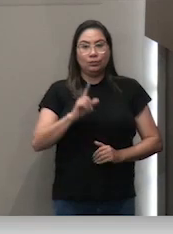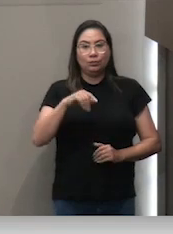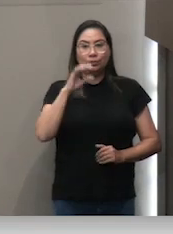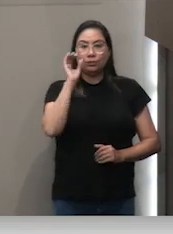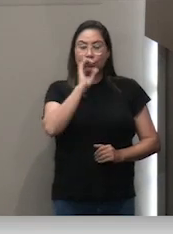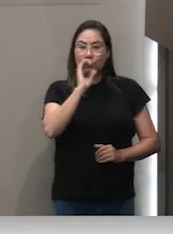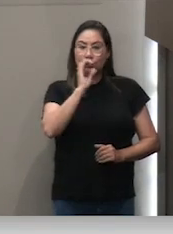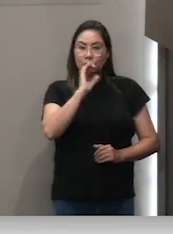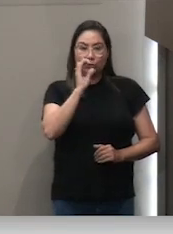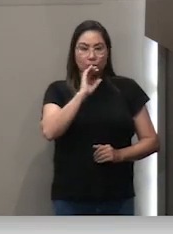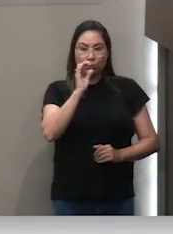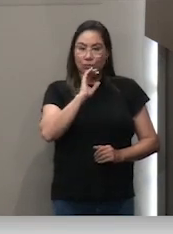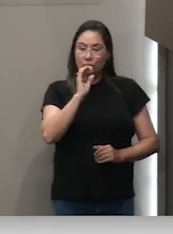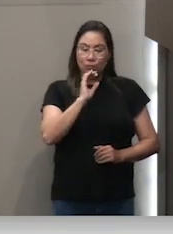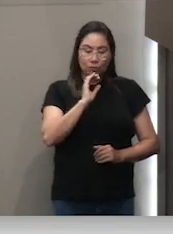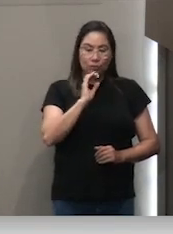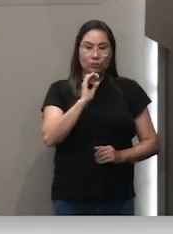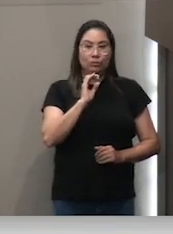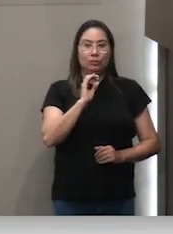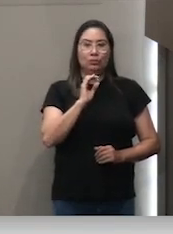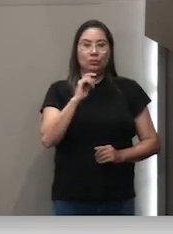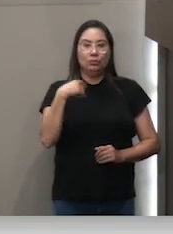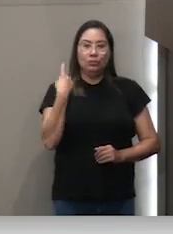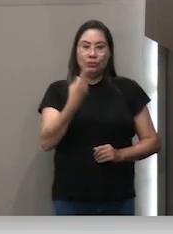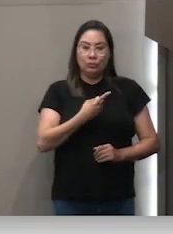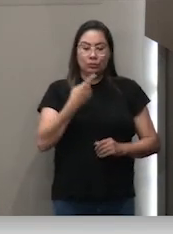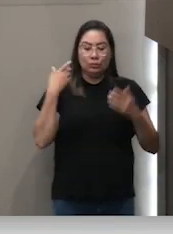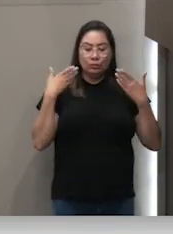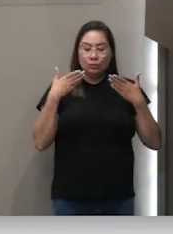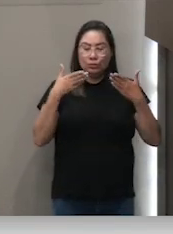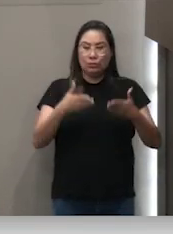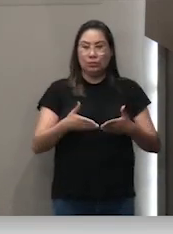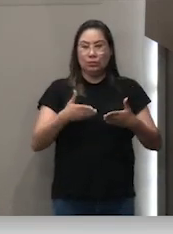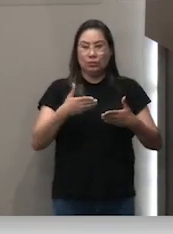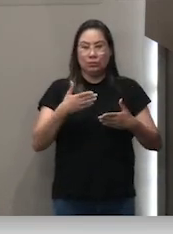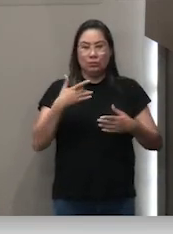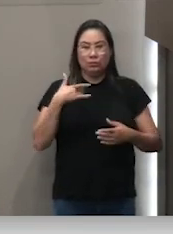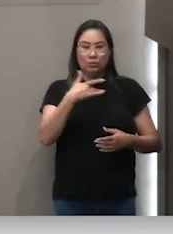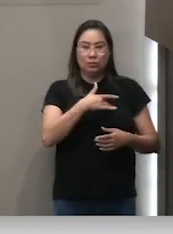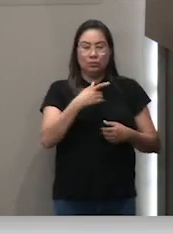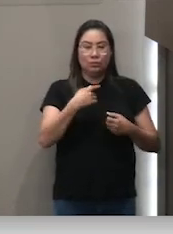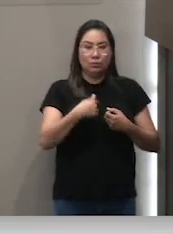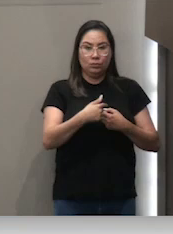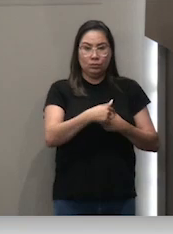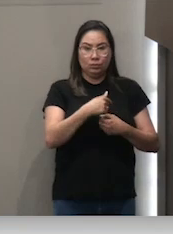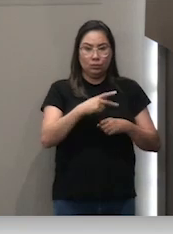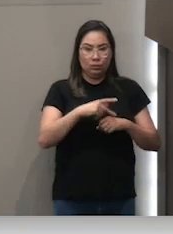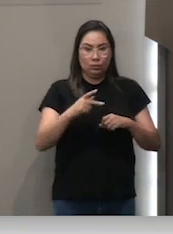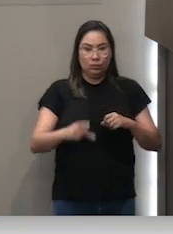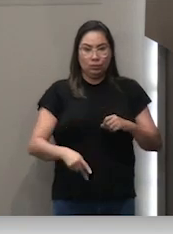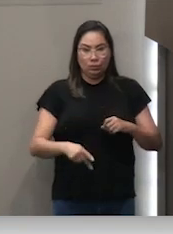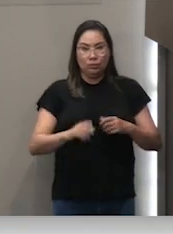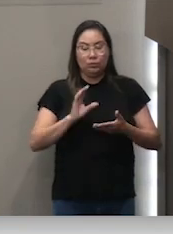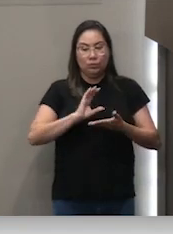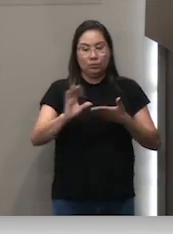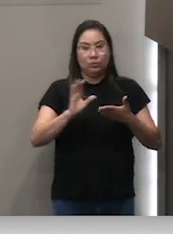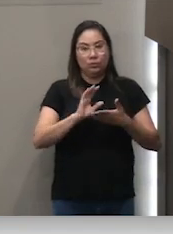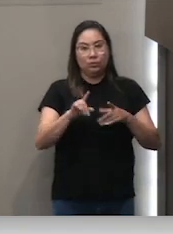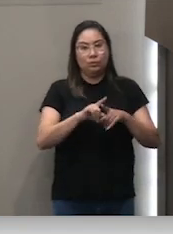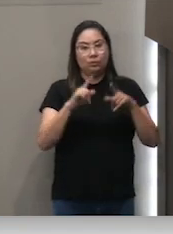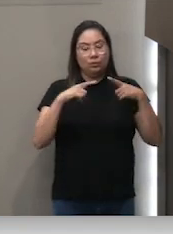urgente investimentos na saúde do município. E não só investimentos, mas